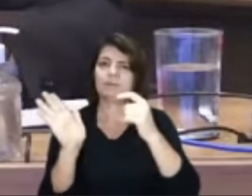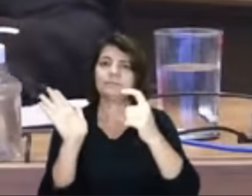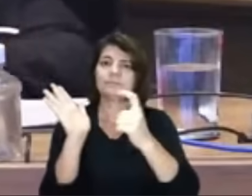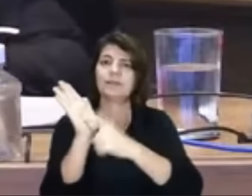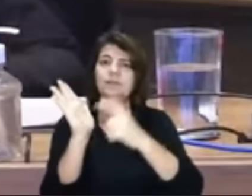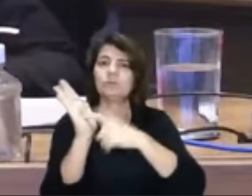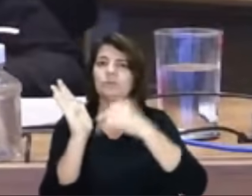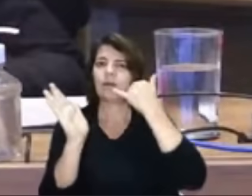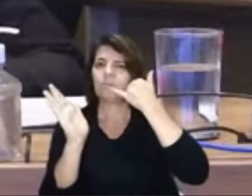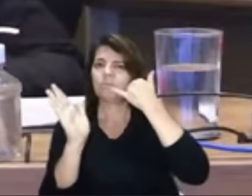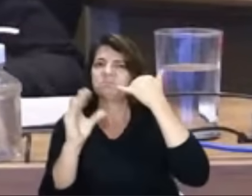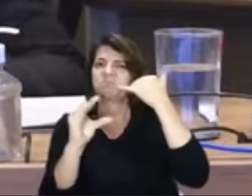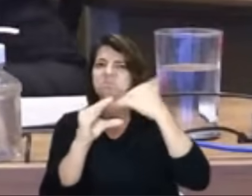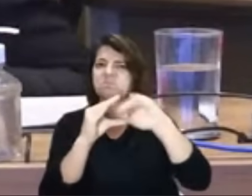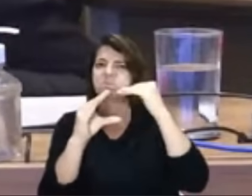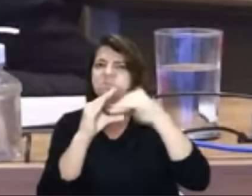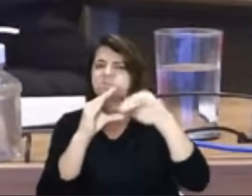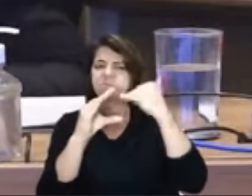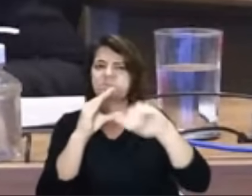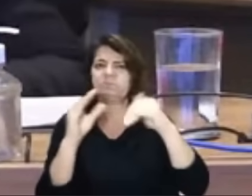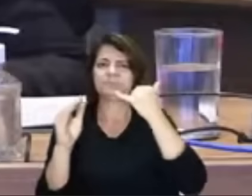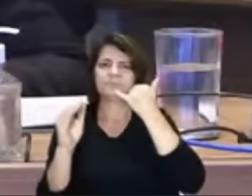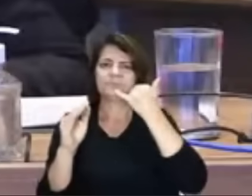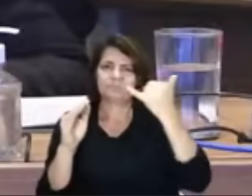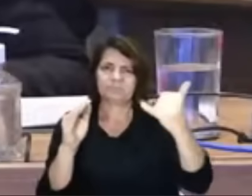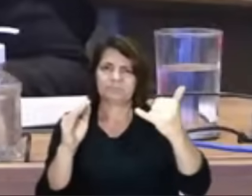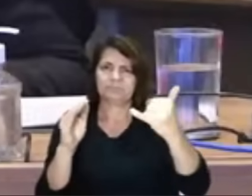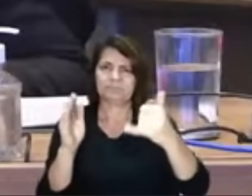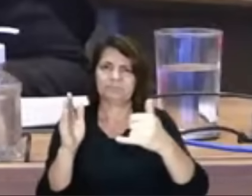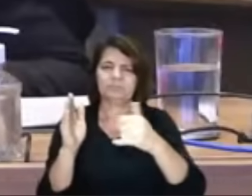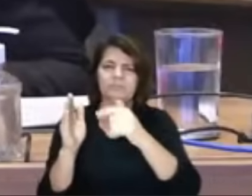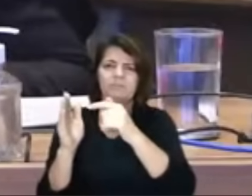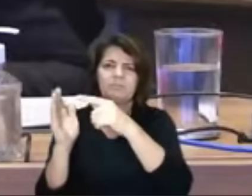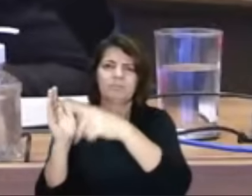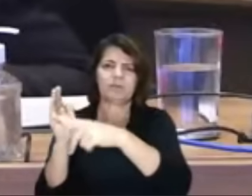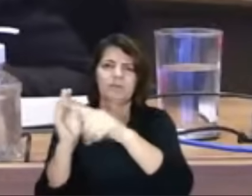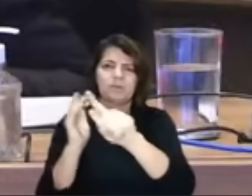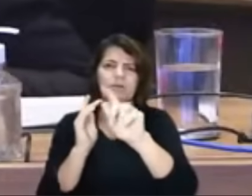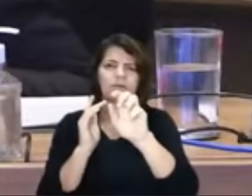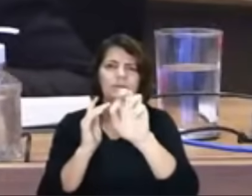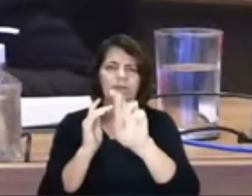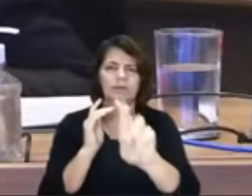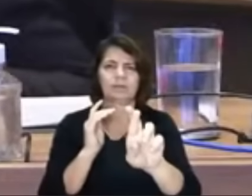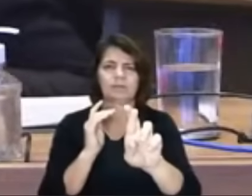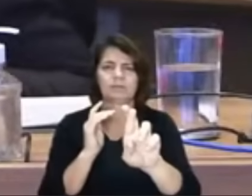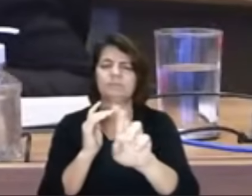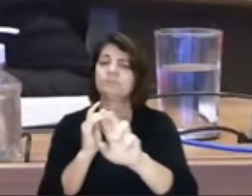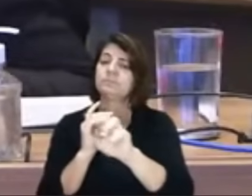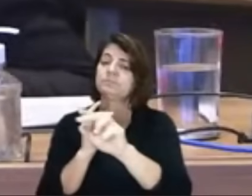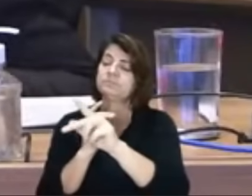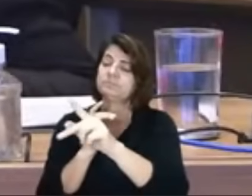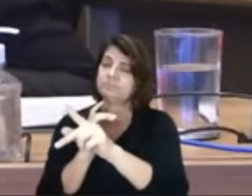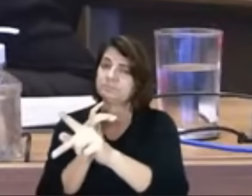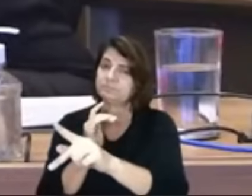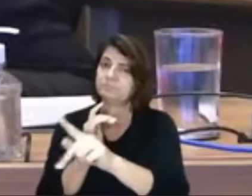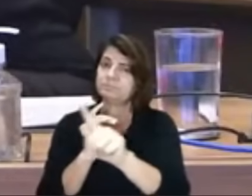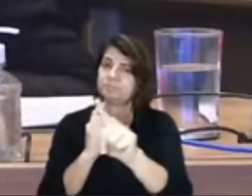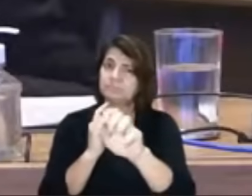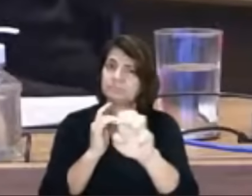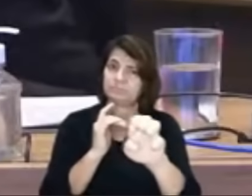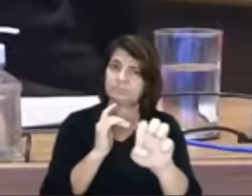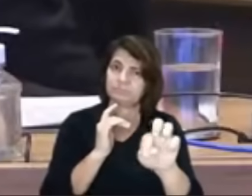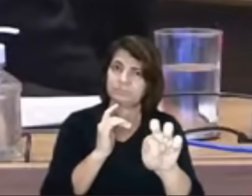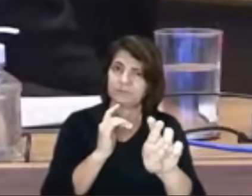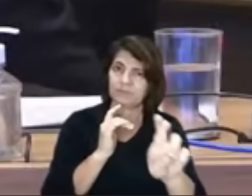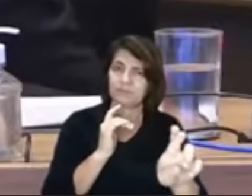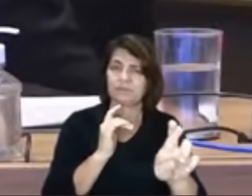da da da da denúncia da pgr contra a Cúpula da Polícia Militar isso não quer dizer que as pessoas misturem as suas motivações pessoais